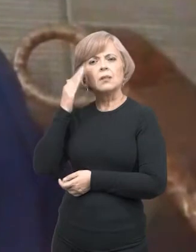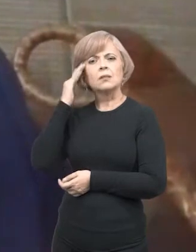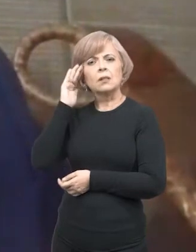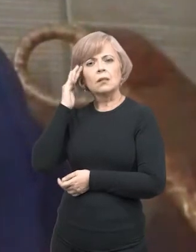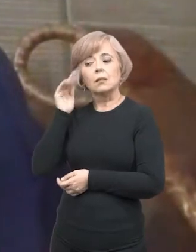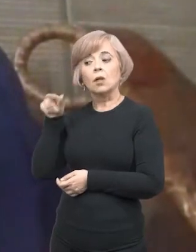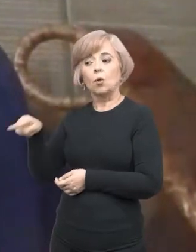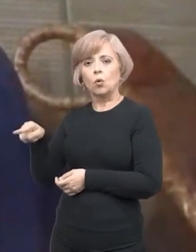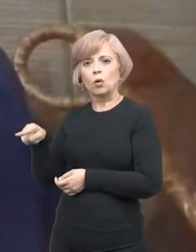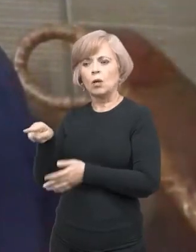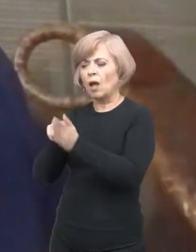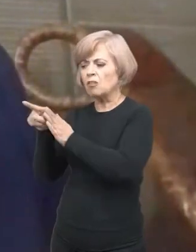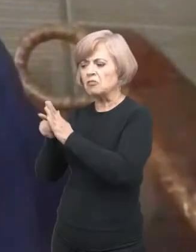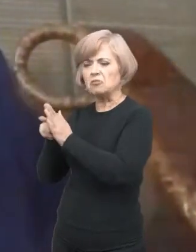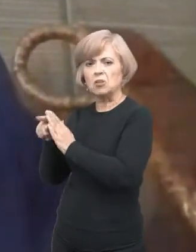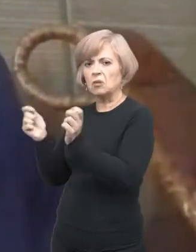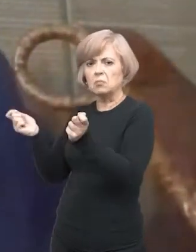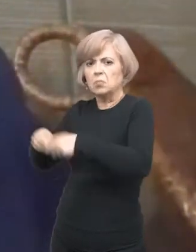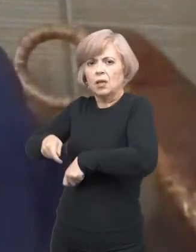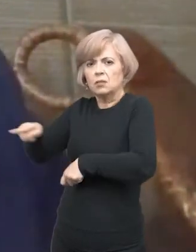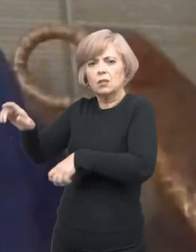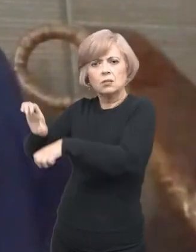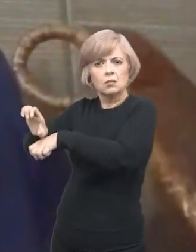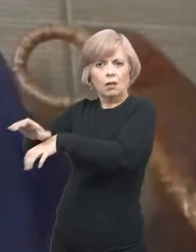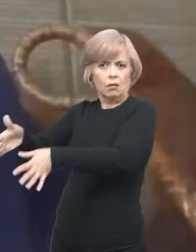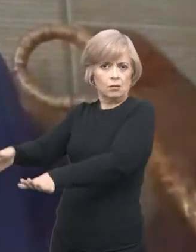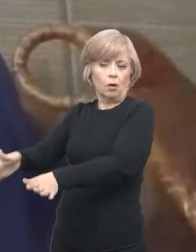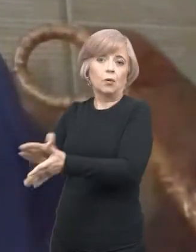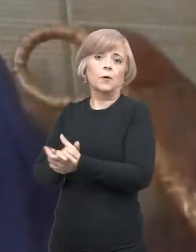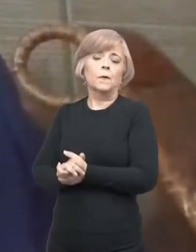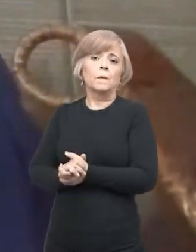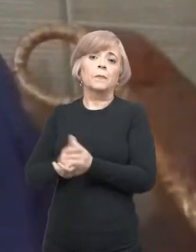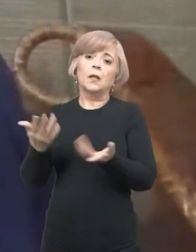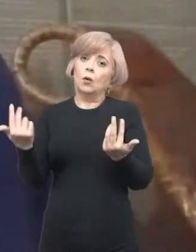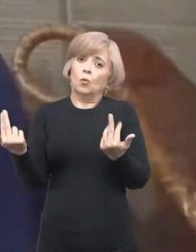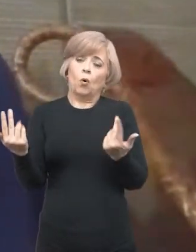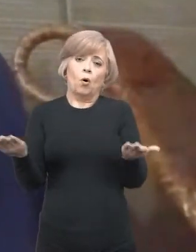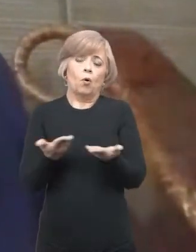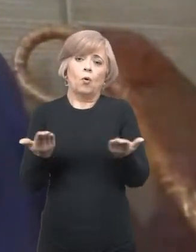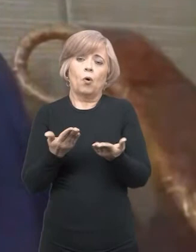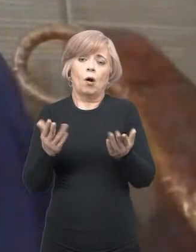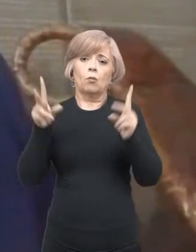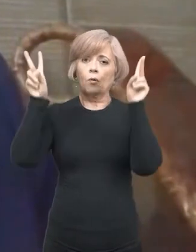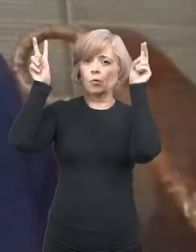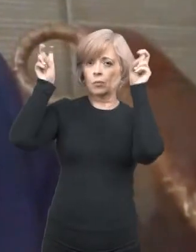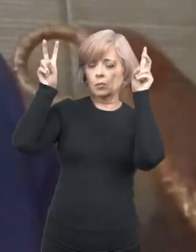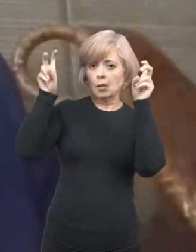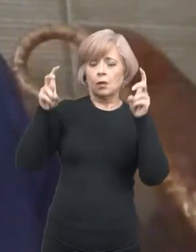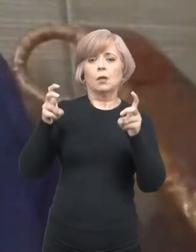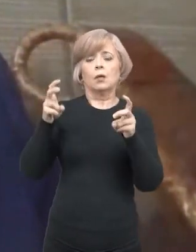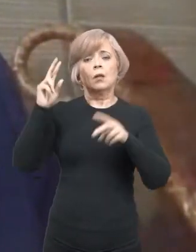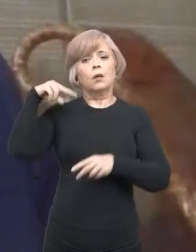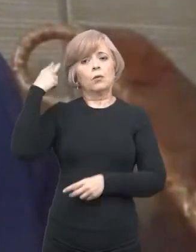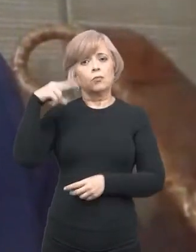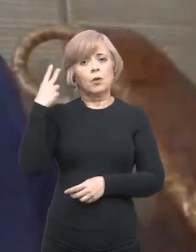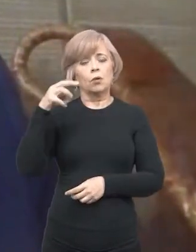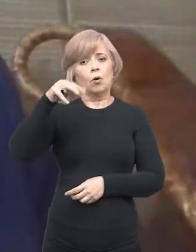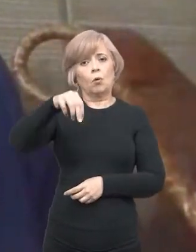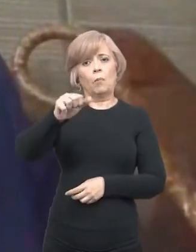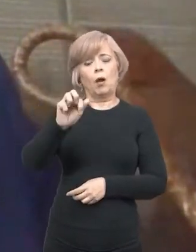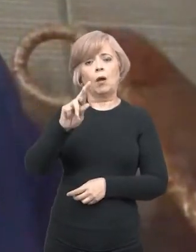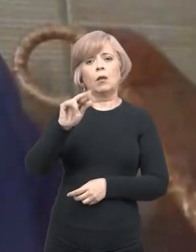foram suficientes, da mesma maneira que aconteceu agora no caso da